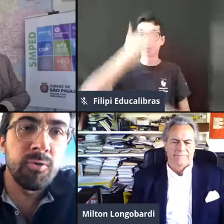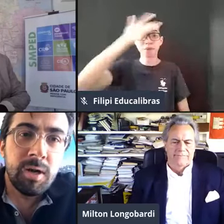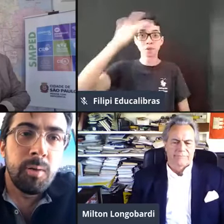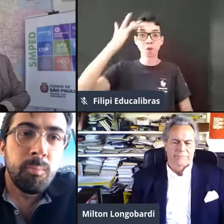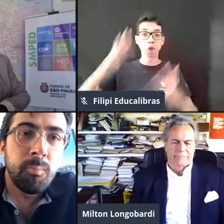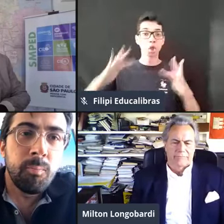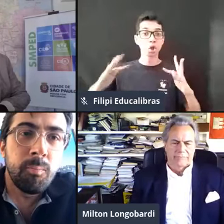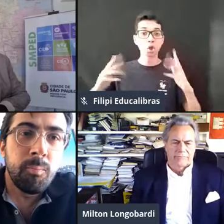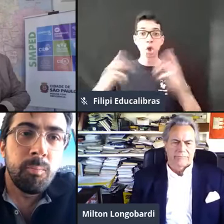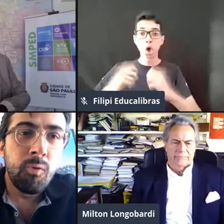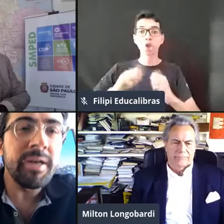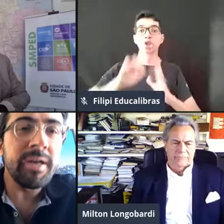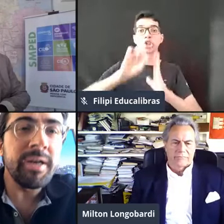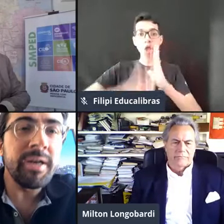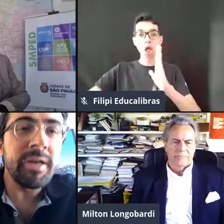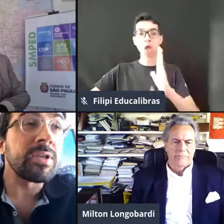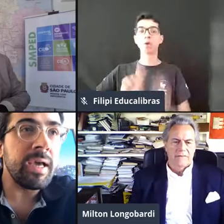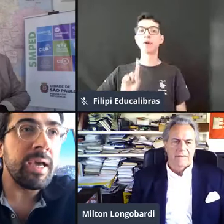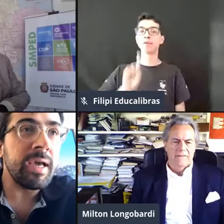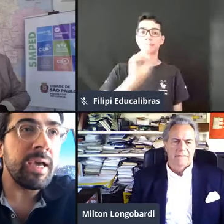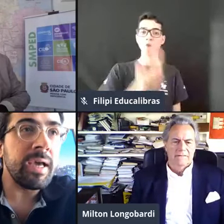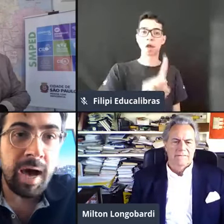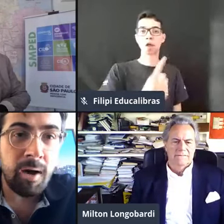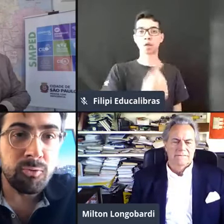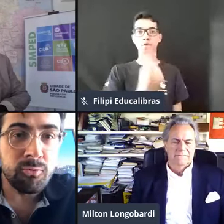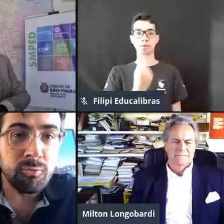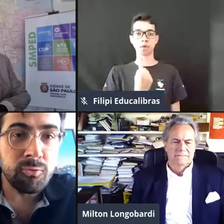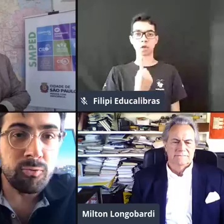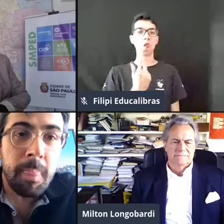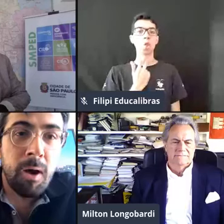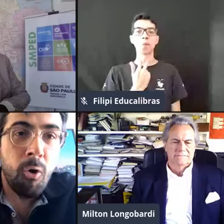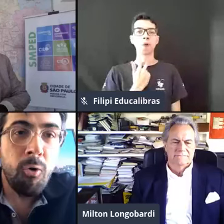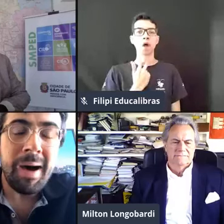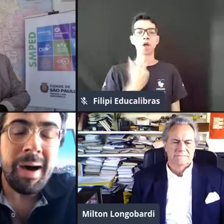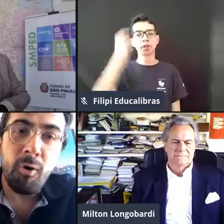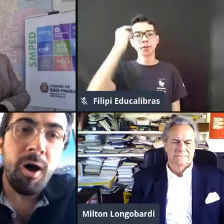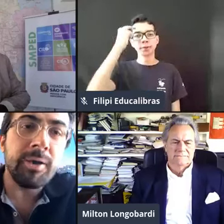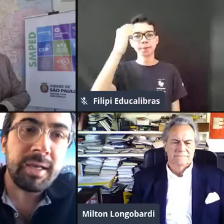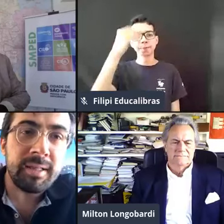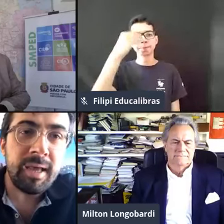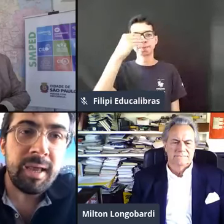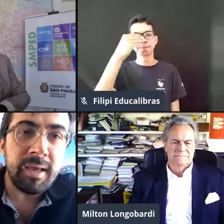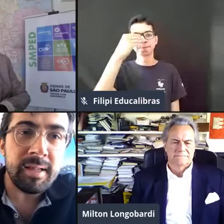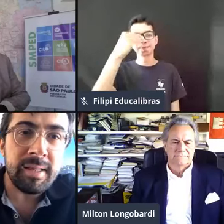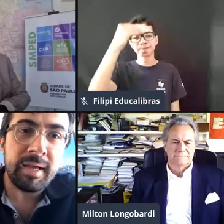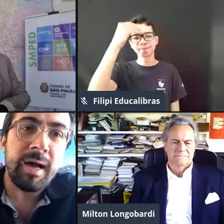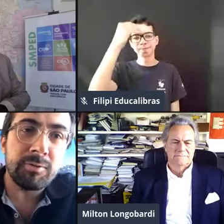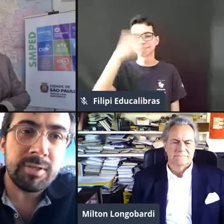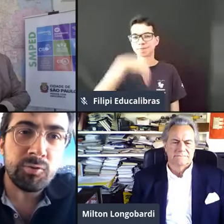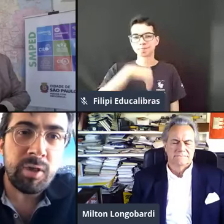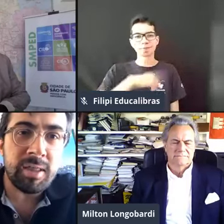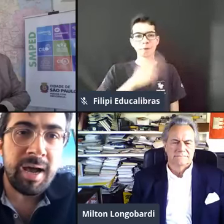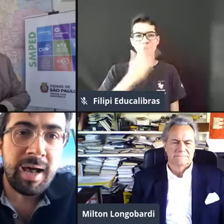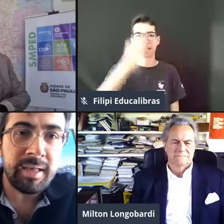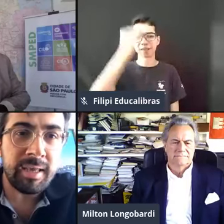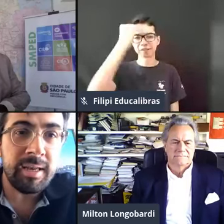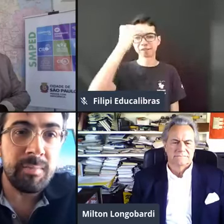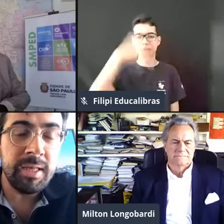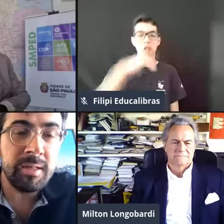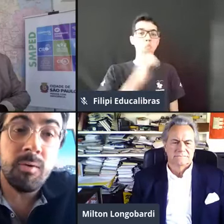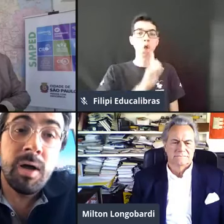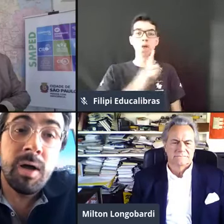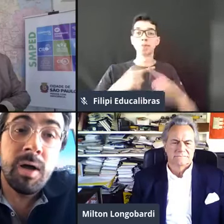tolhido por um ônibus que tem degraus altos ou uma loja que tem degraus na sua entrada e que